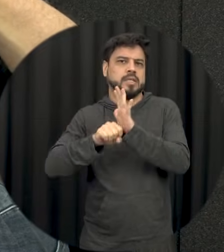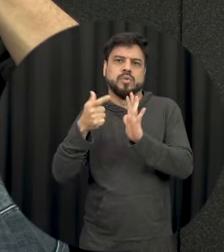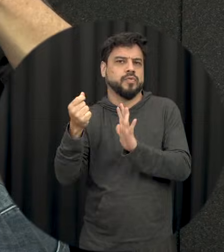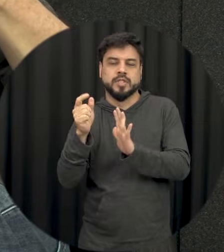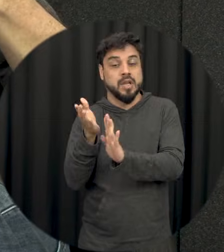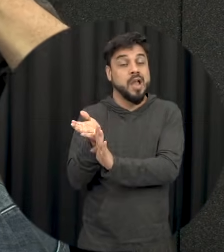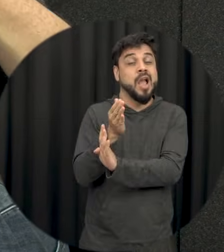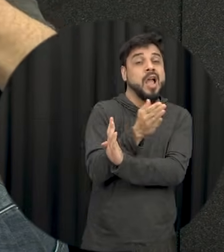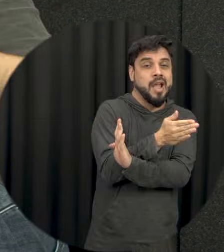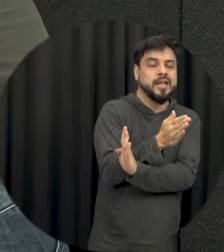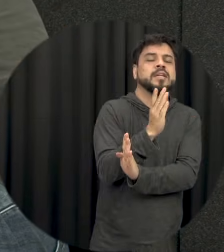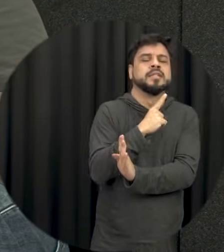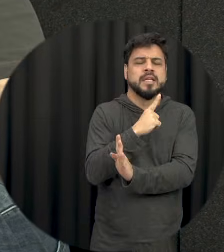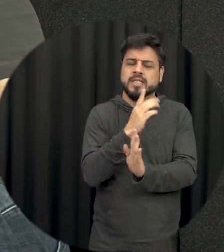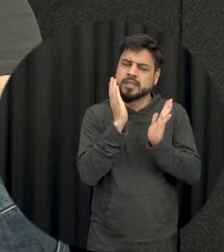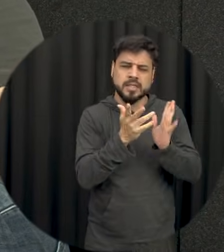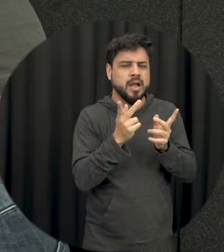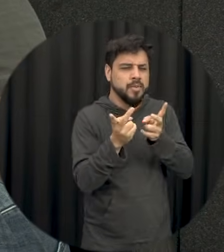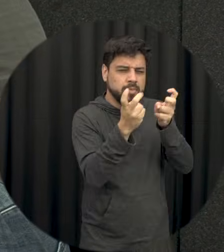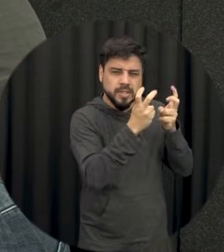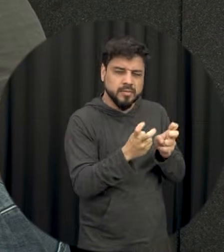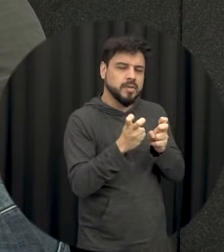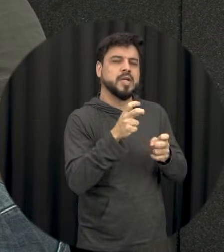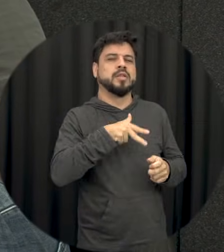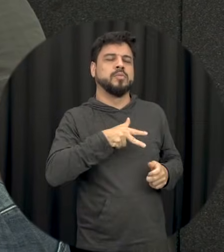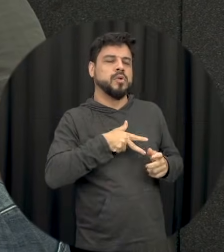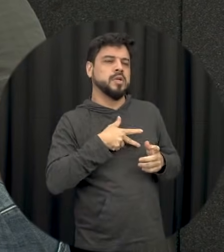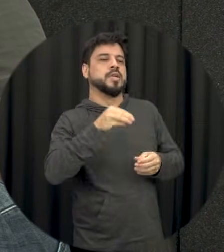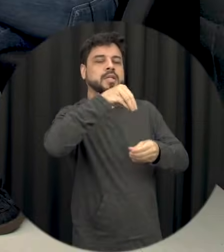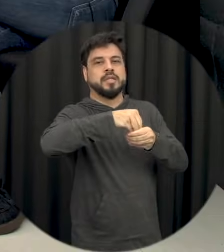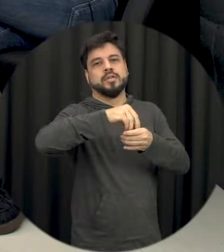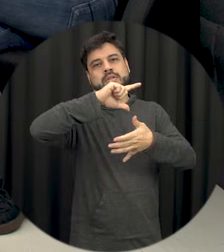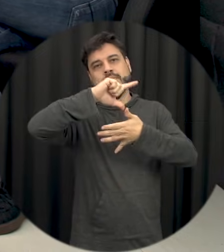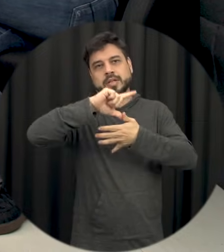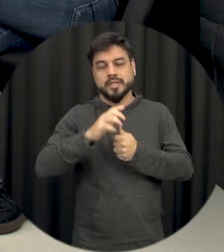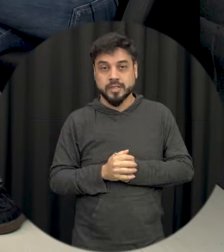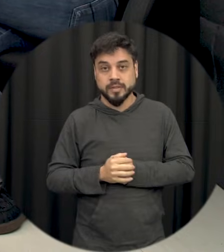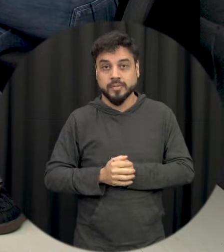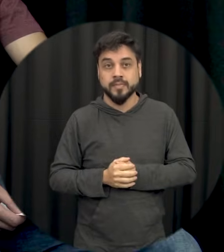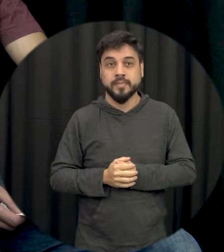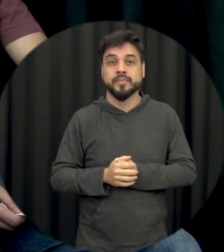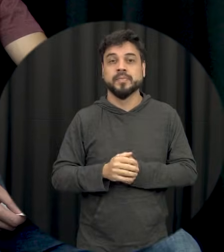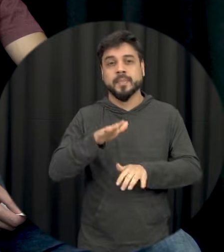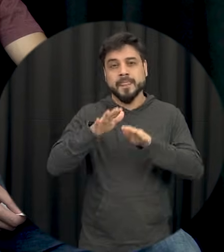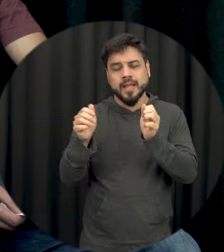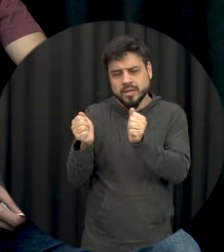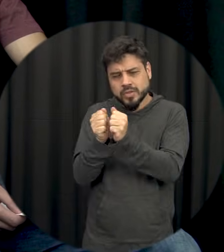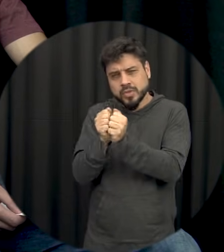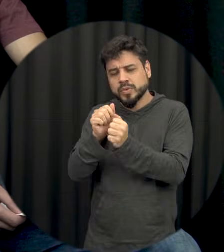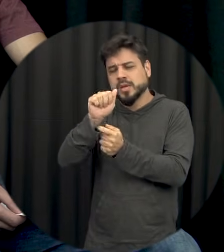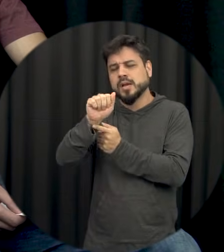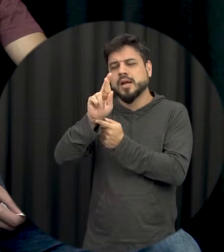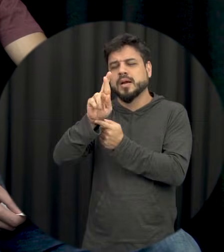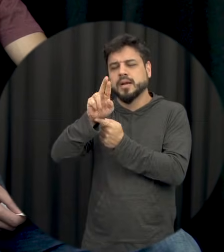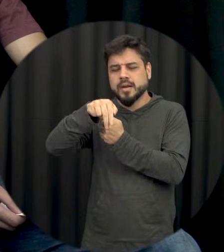tem um olhar antropológico dentro da América Latina. Talvez uma junção com a arqueologia também, no sentido de aprofundar mais